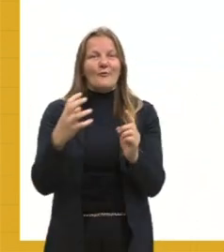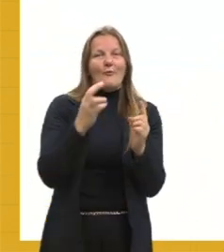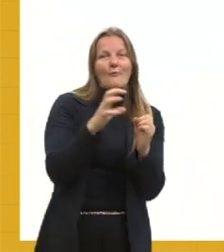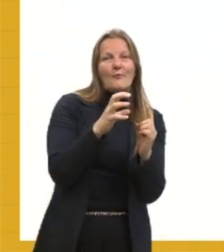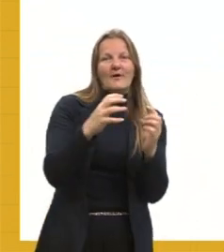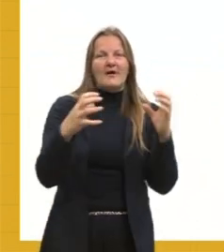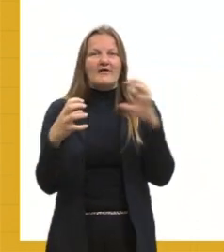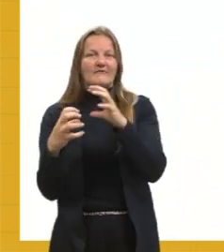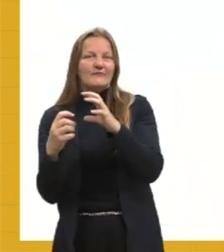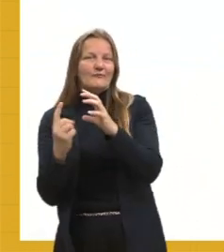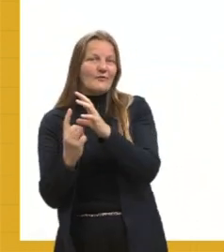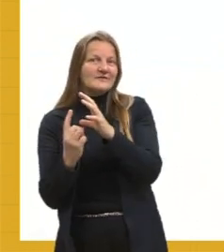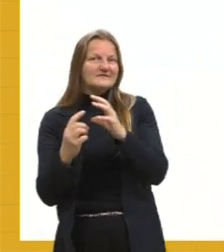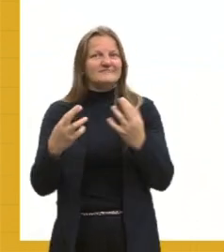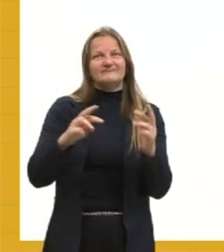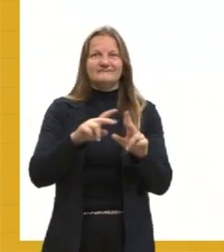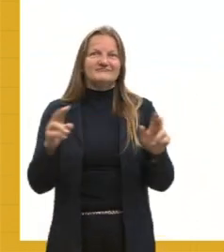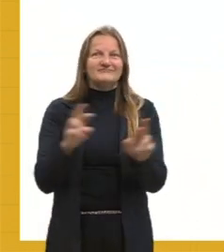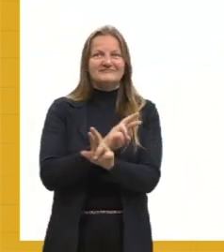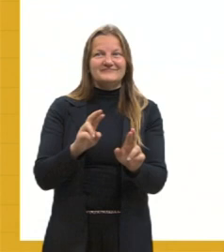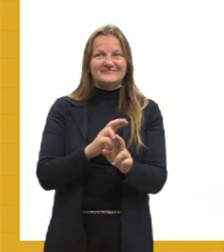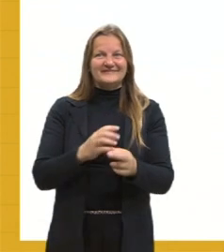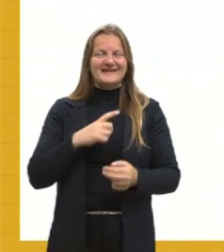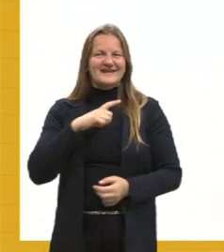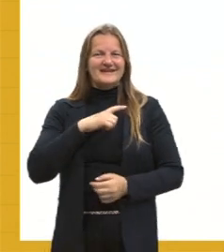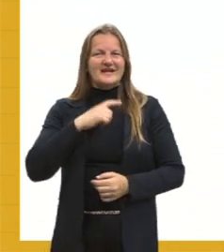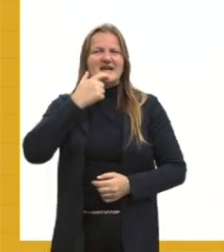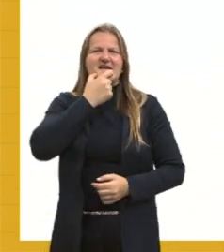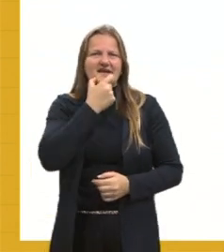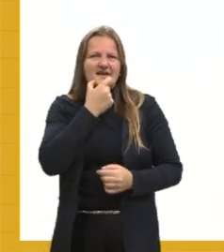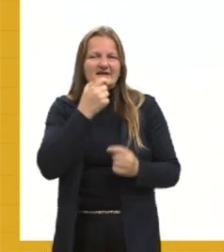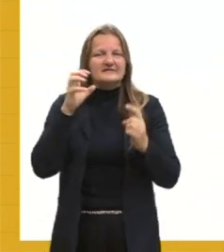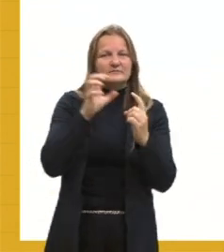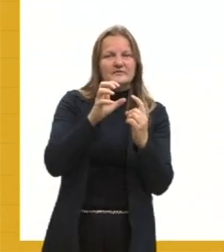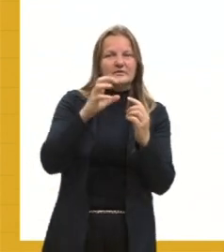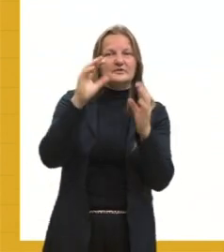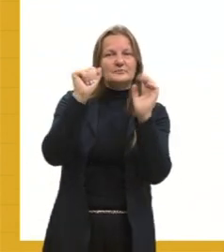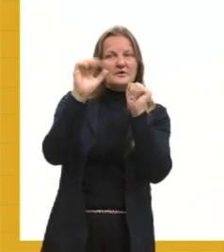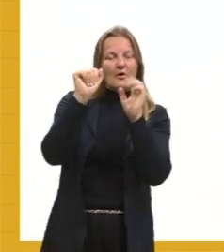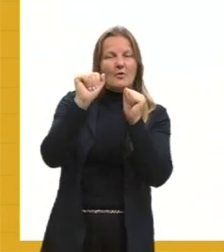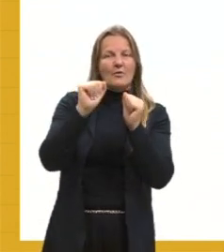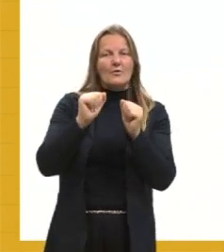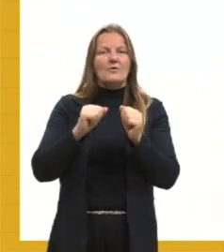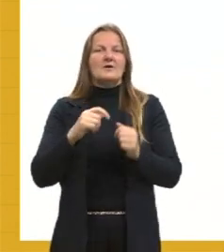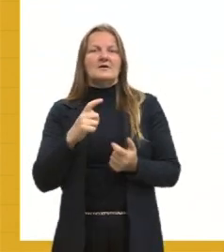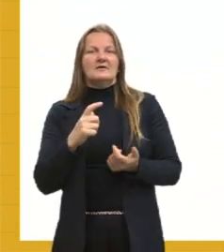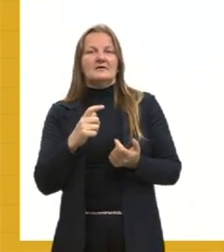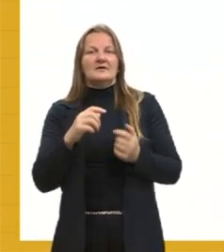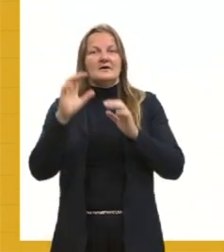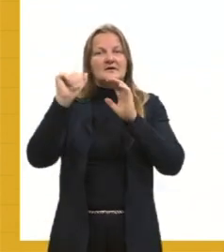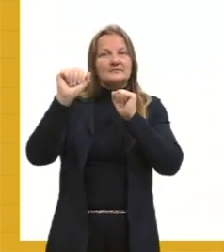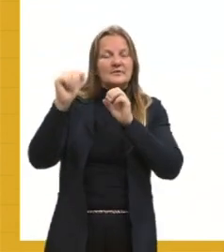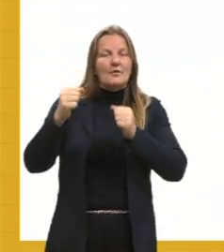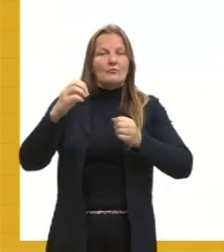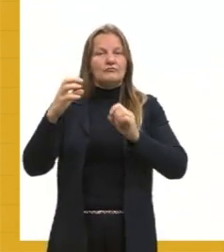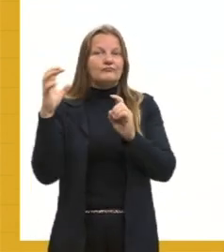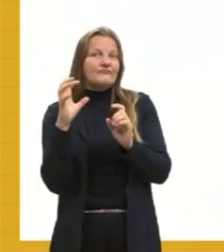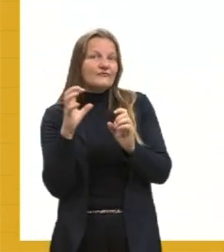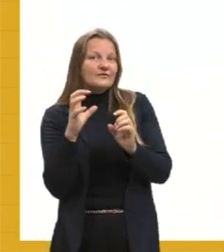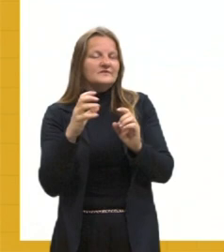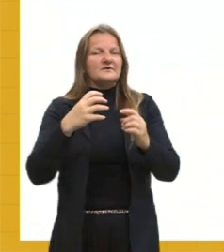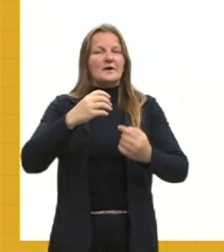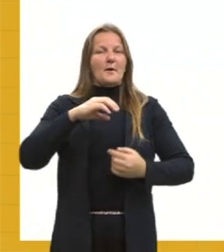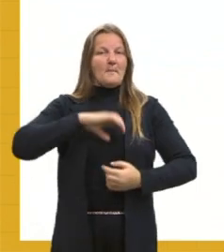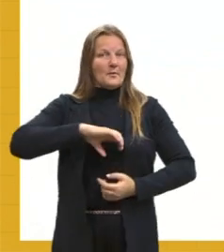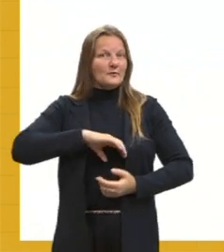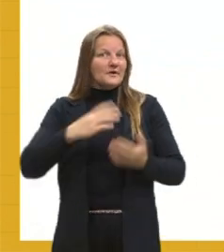outra Será que a gente tem interferências do inglês no espanhol do espanhol na Língua Portuguesa e vice-versa e